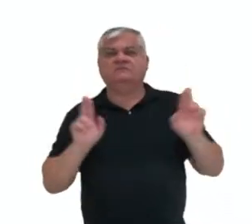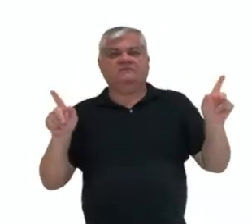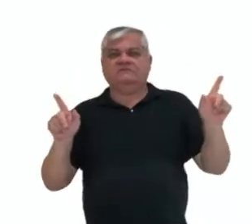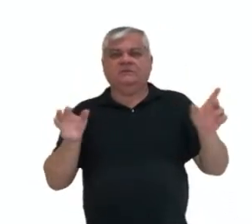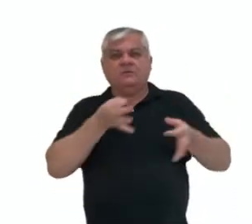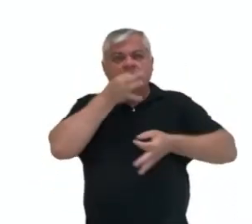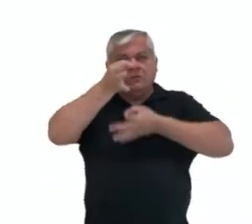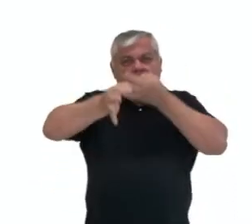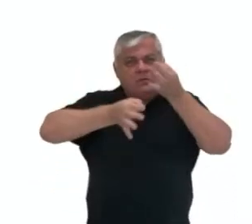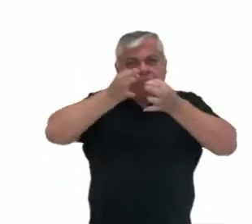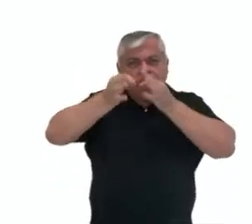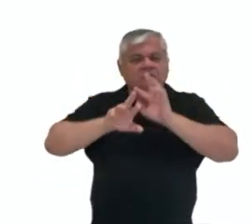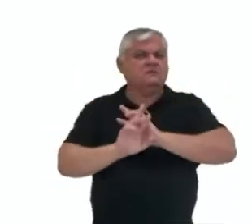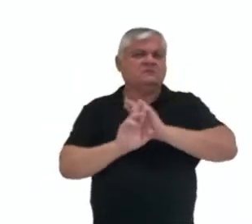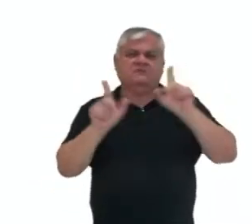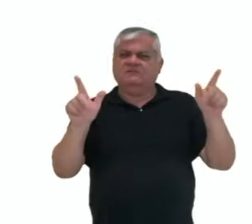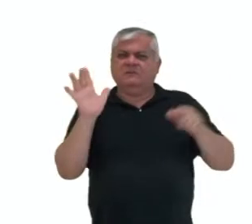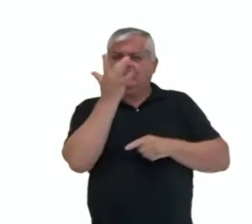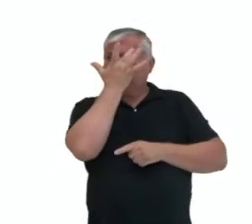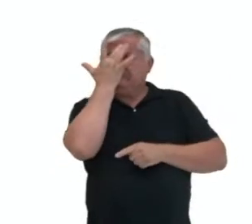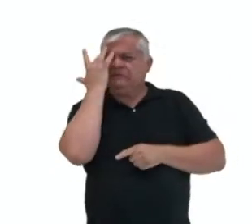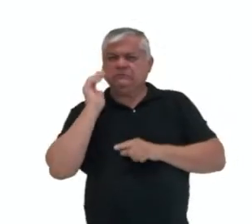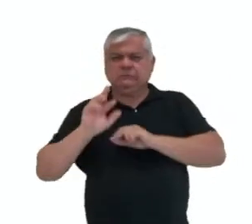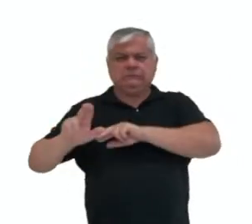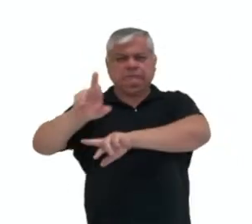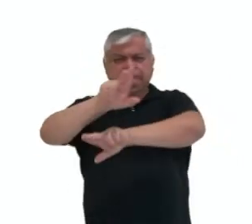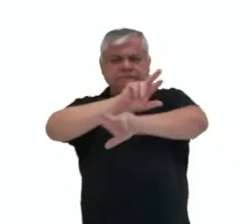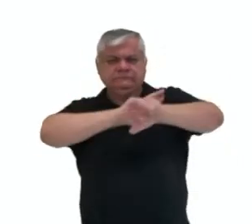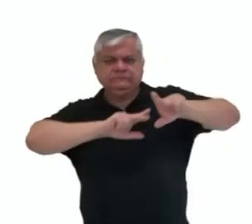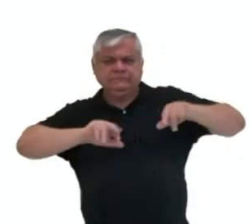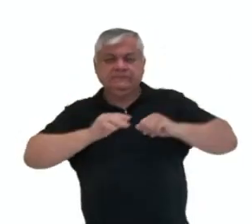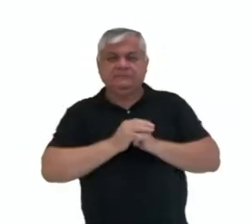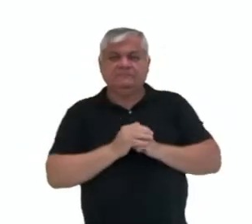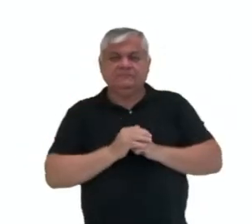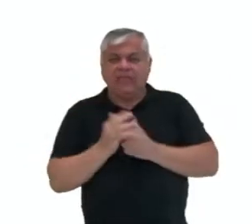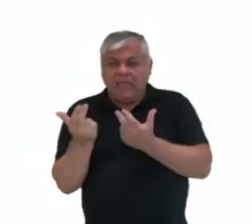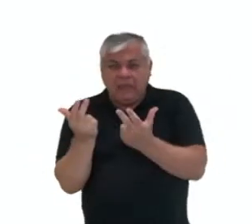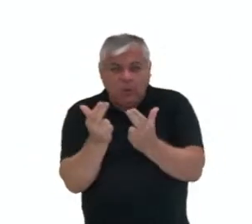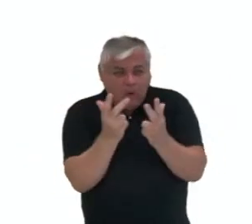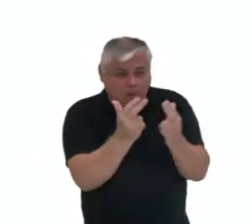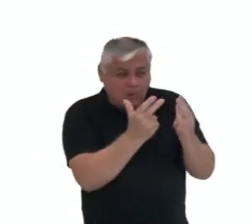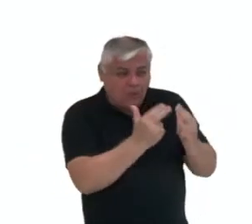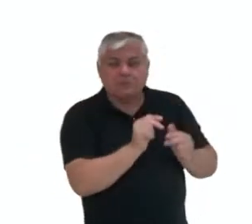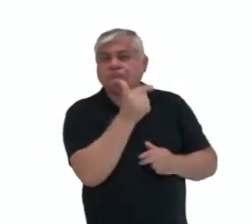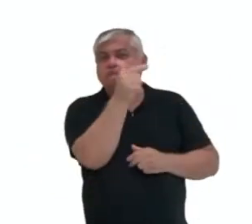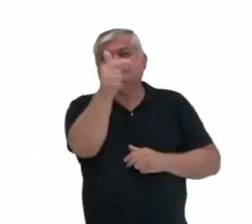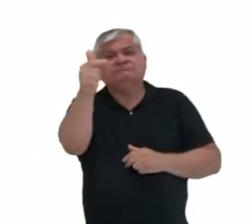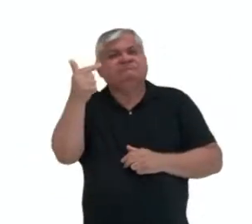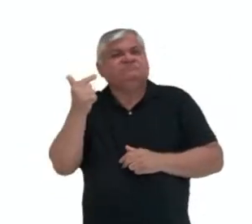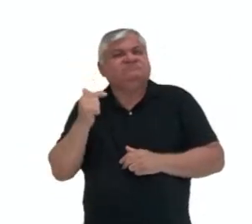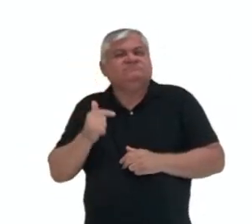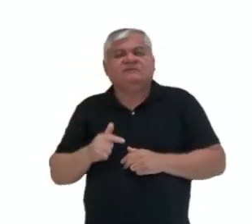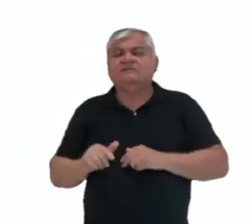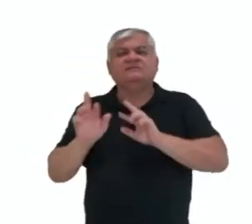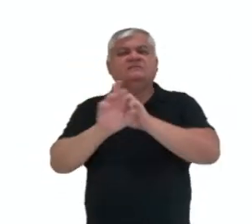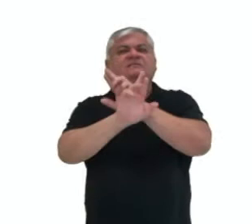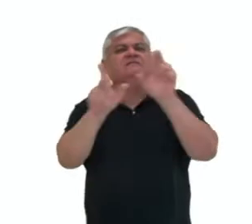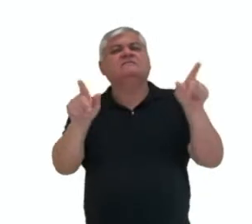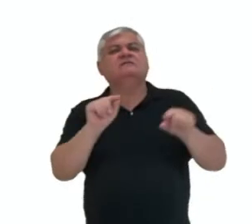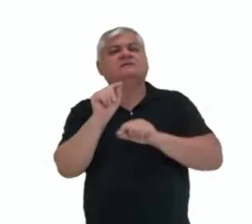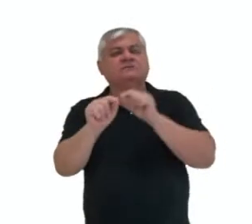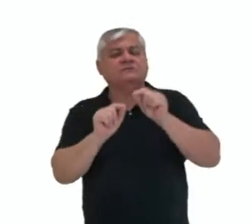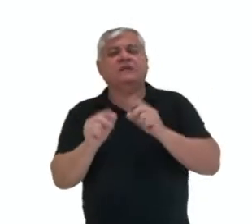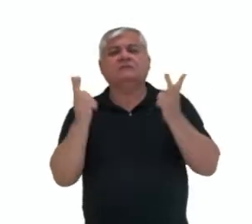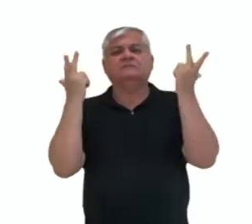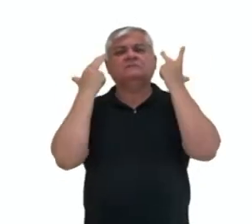Opiniões acerca desta diversidades. E como não há igualdades, na verdade, e sim diferenças, e como estas são